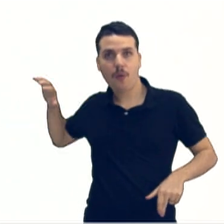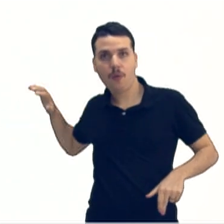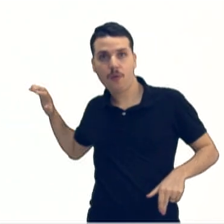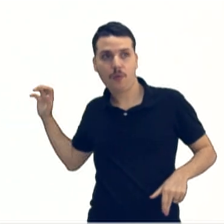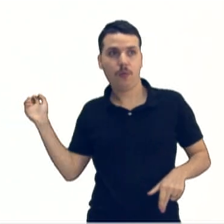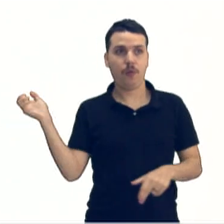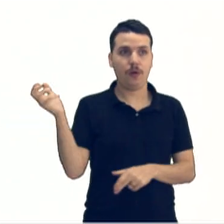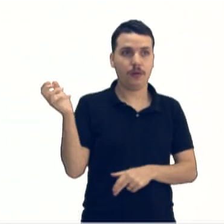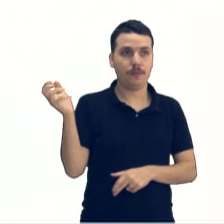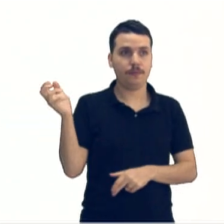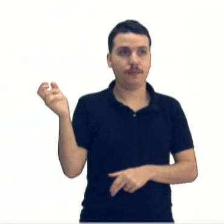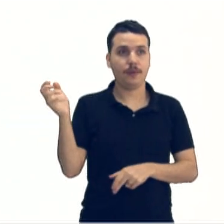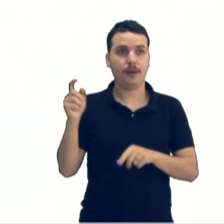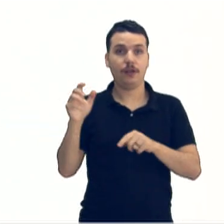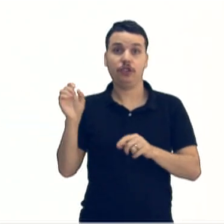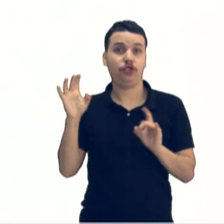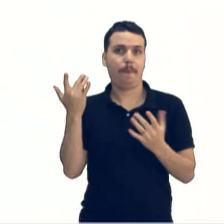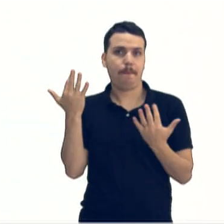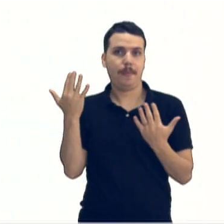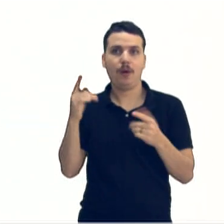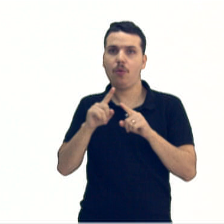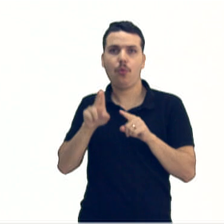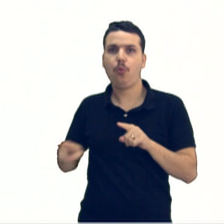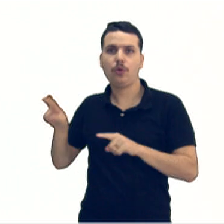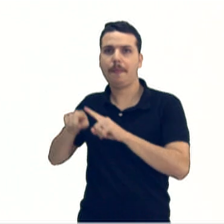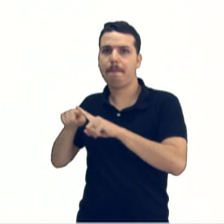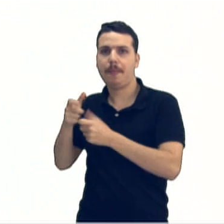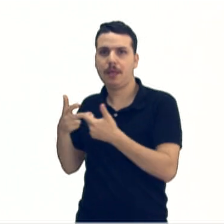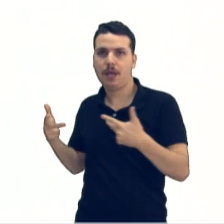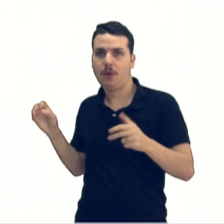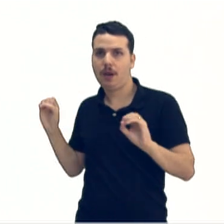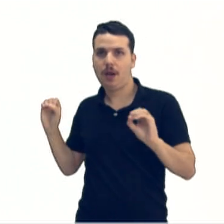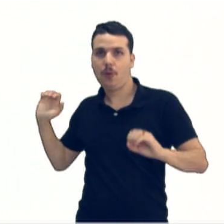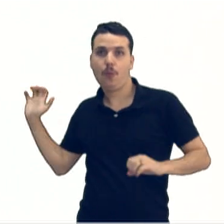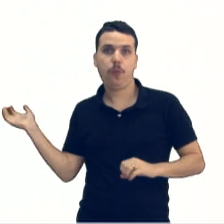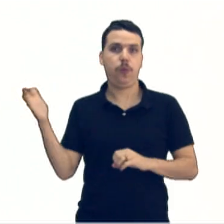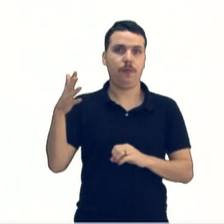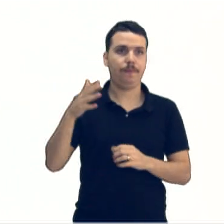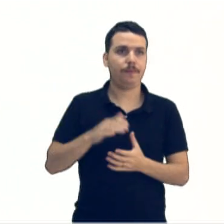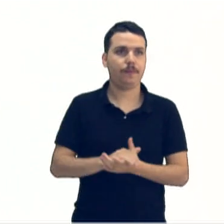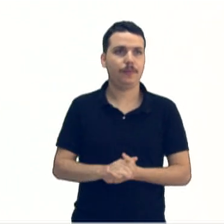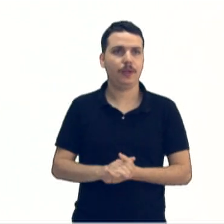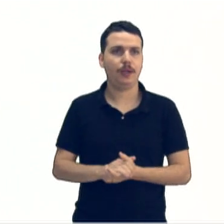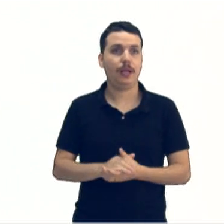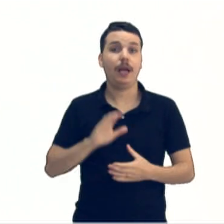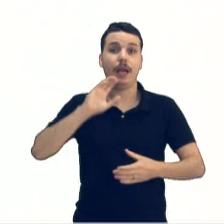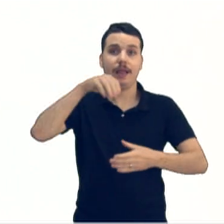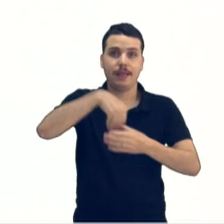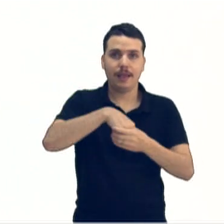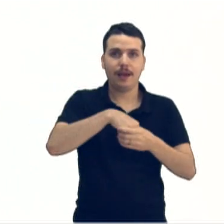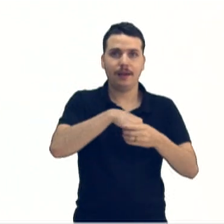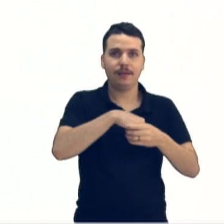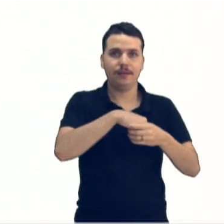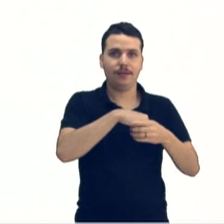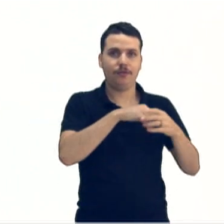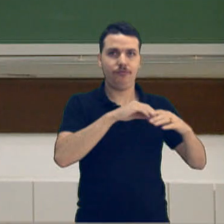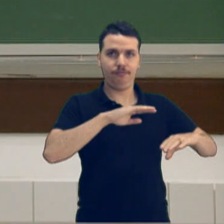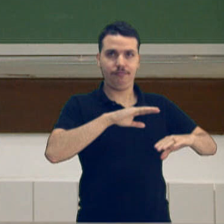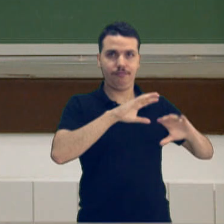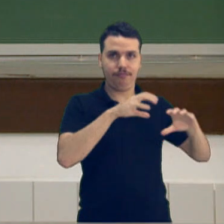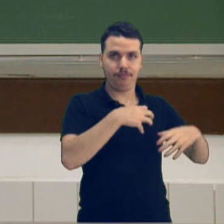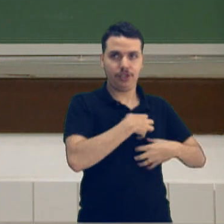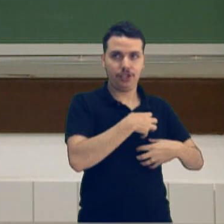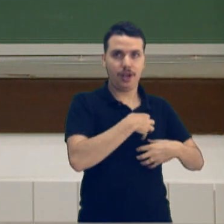mão, simplesmente sem utensílio algum. Então essa dentro da modalidade peteca basca